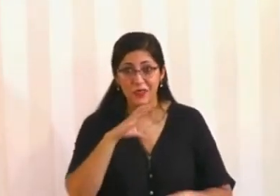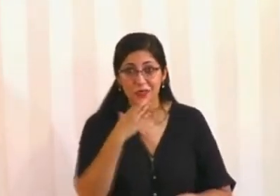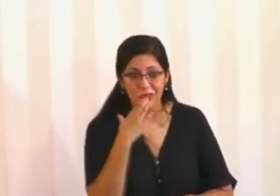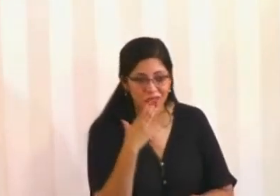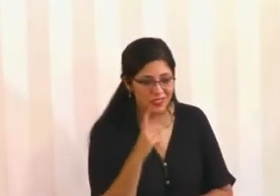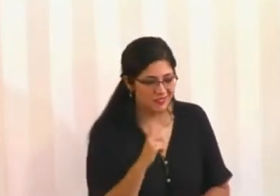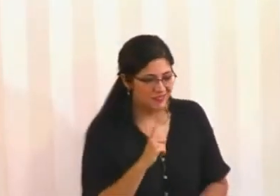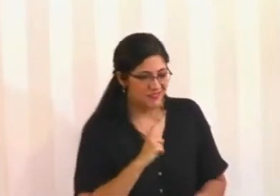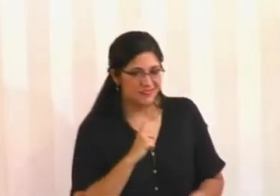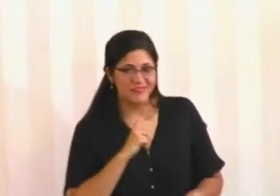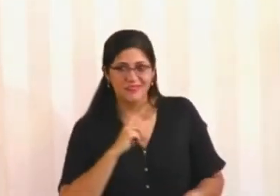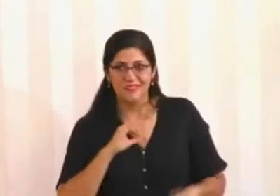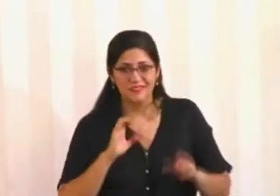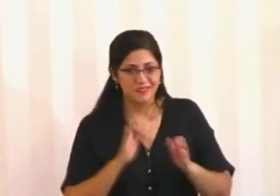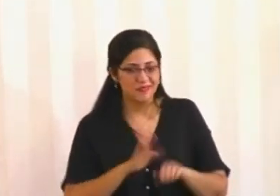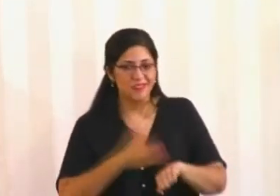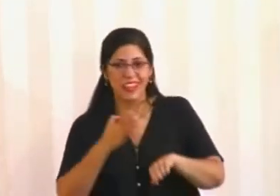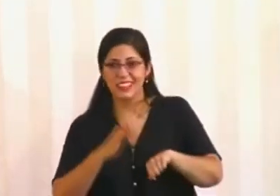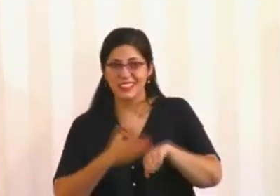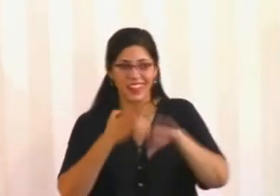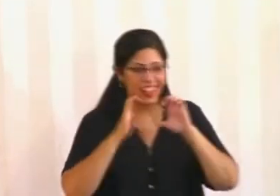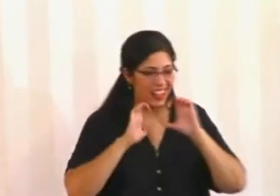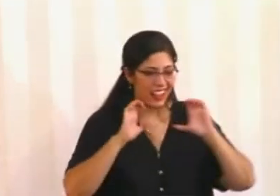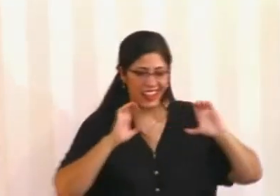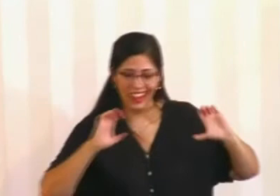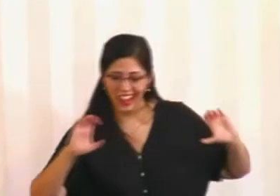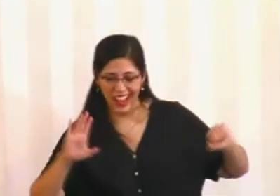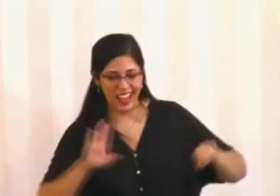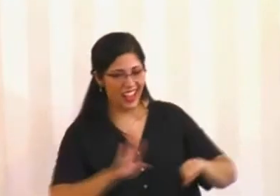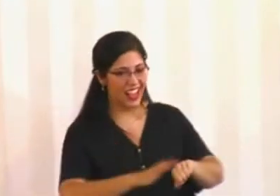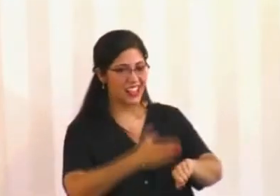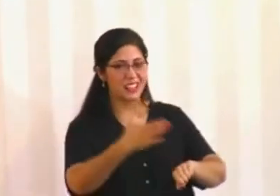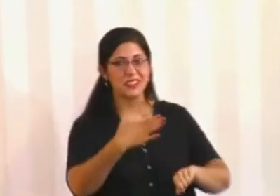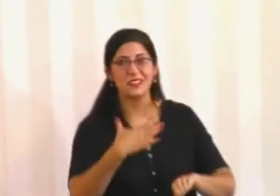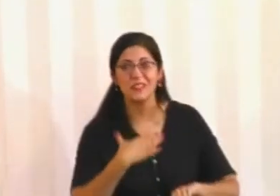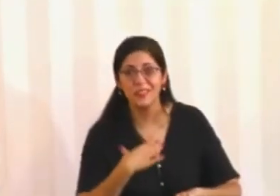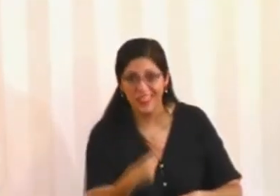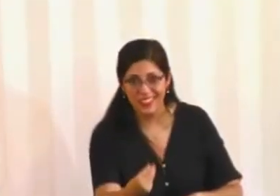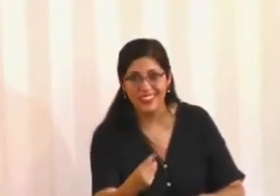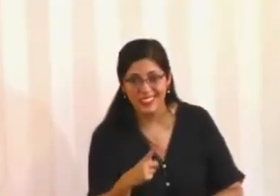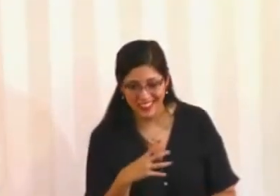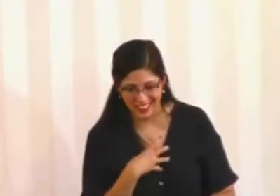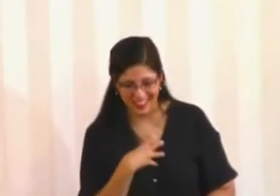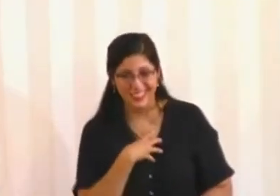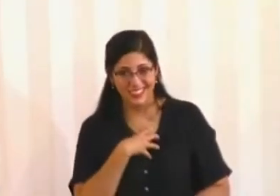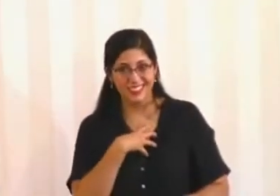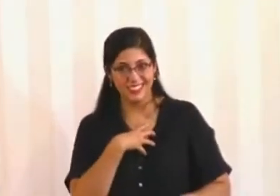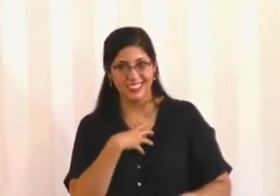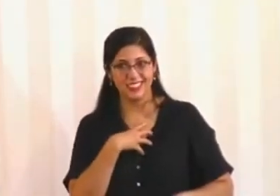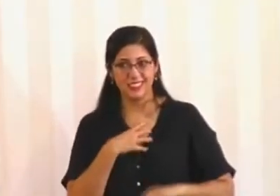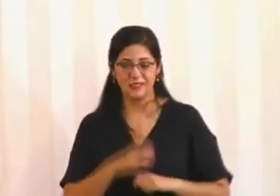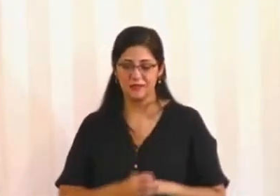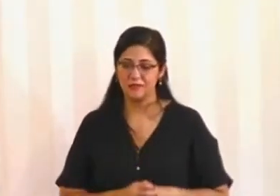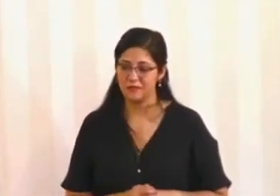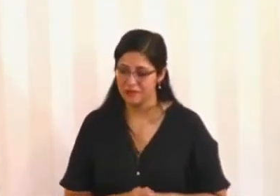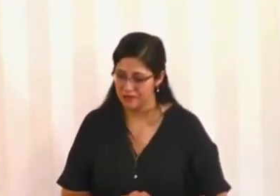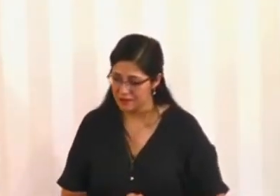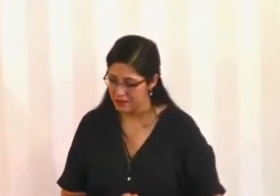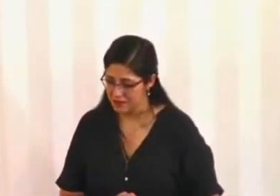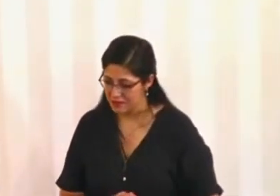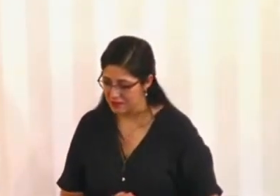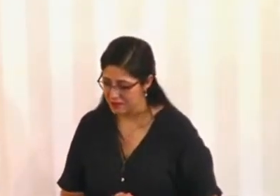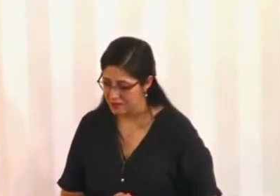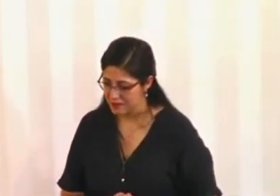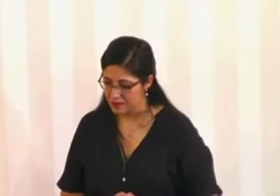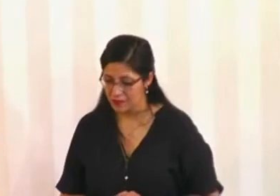verdor. Não tem aposentadoria no reino de Deus, querido. Embora na nossa denominação use-se uma expressão para pastores,